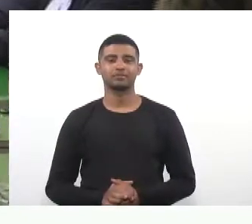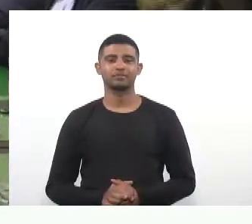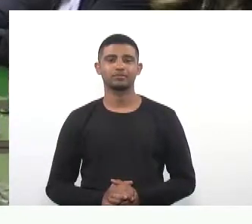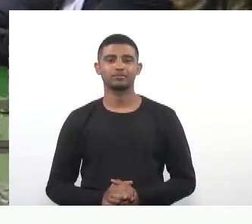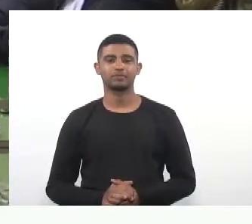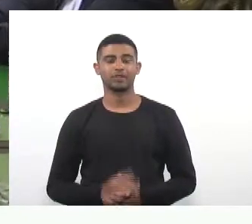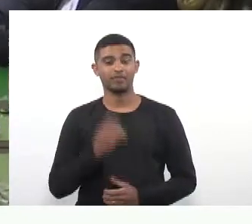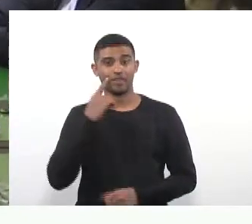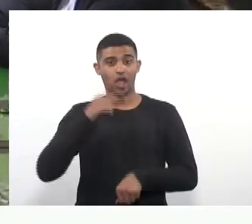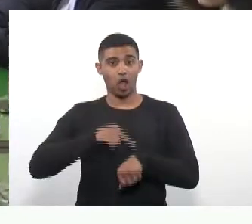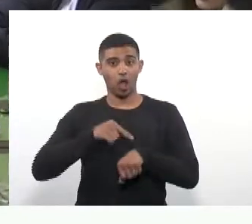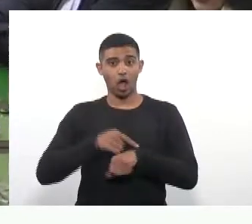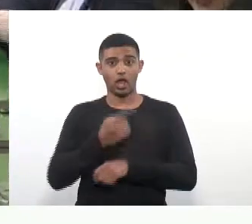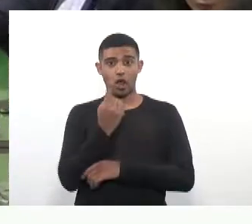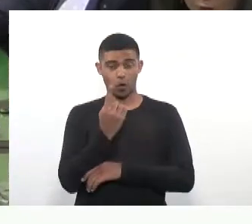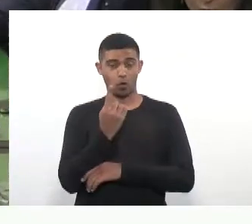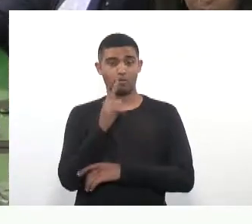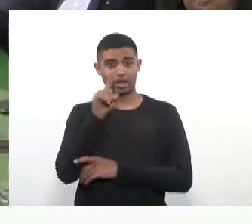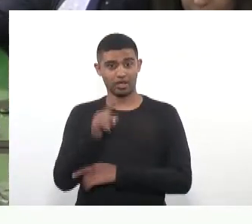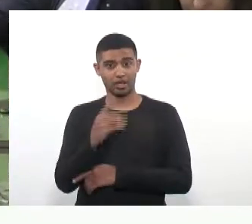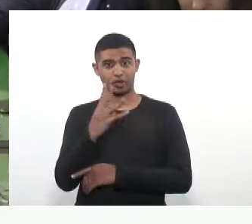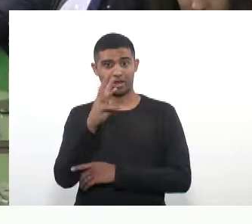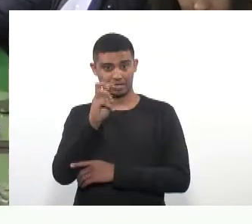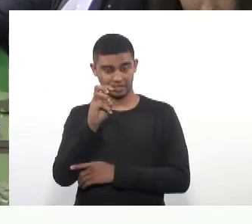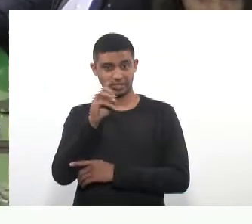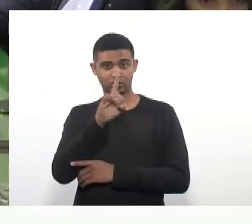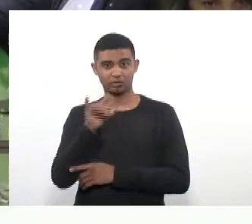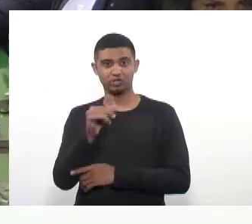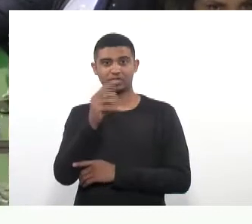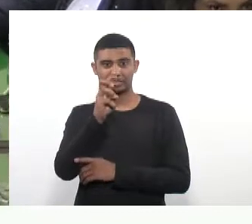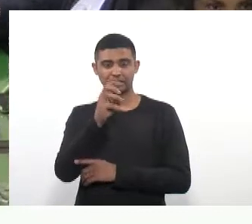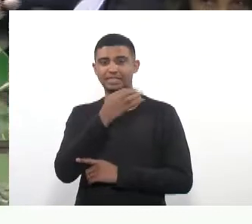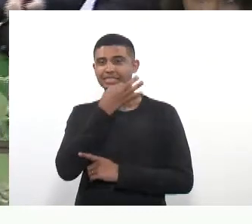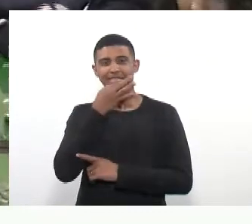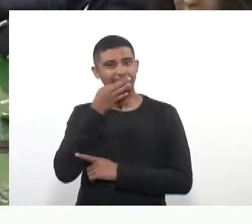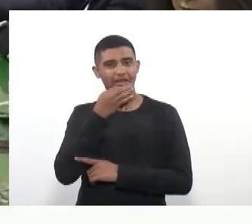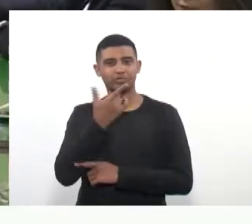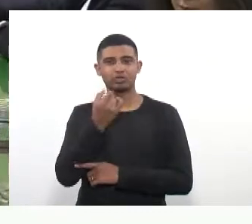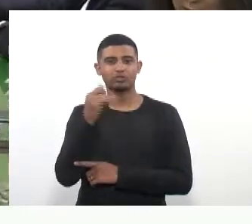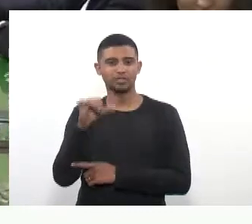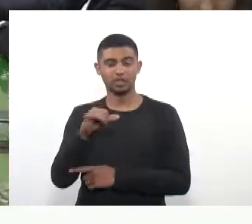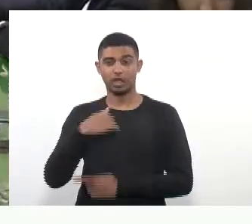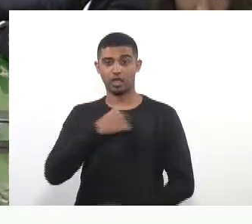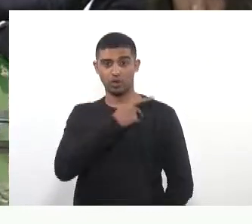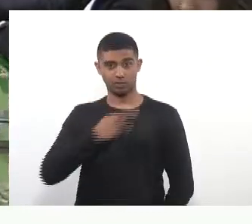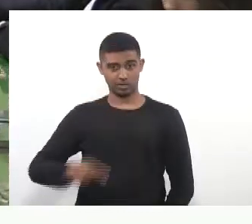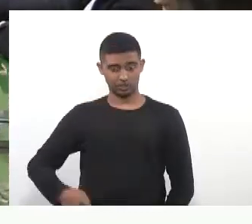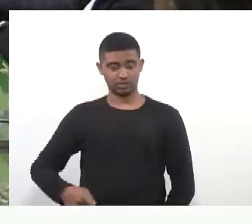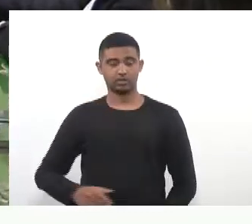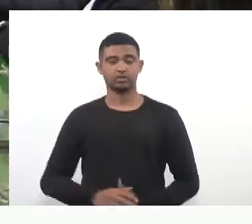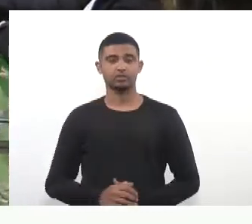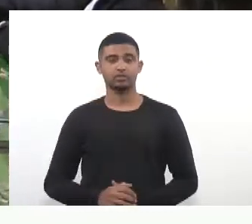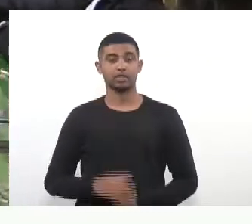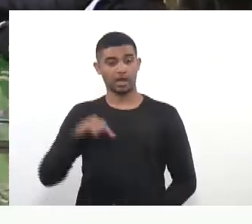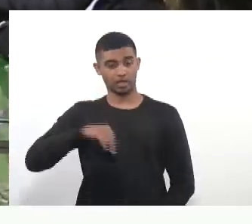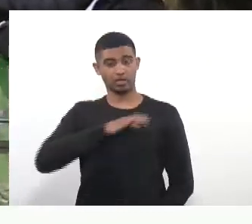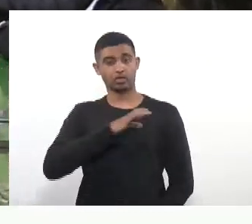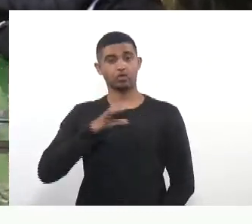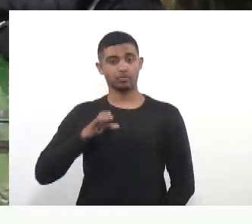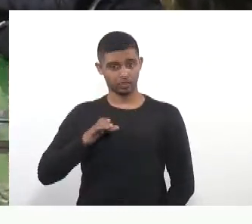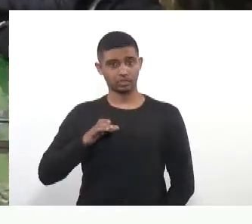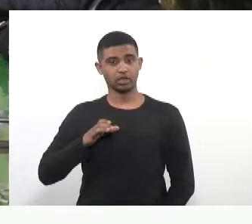Às 13 horas e 45 minutos de 5 de setembro de 2019, na condição de presidente desta